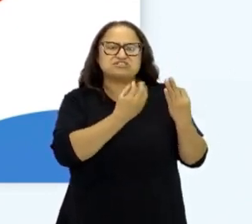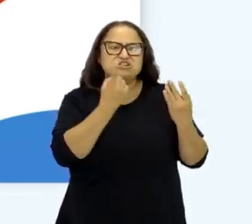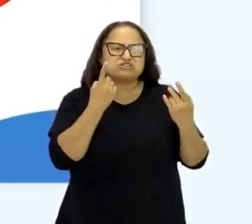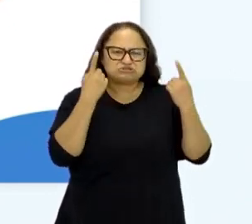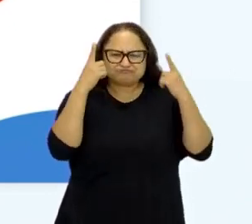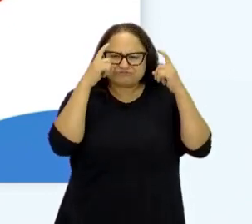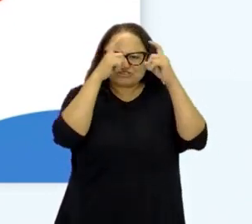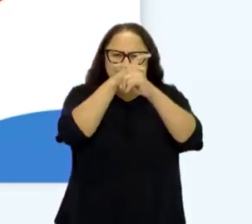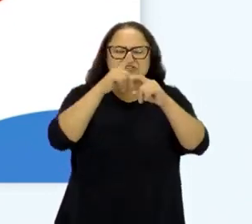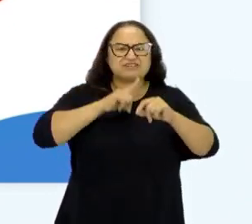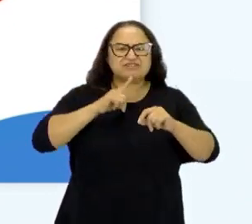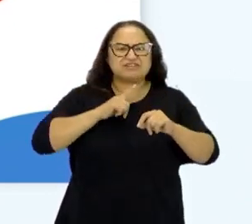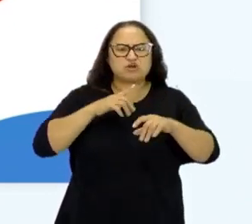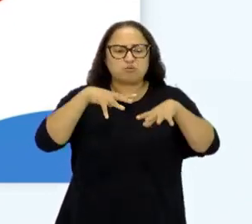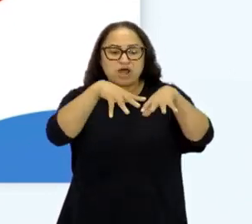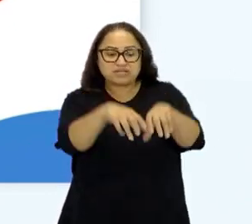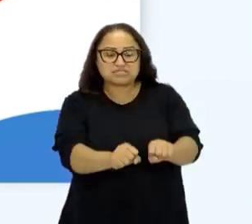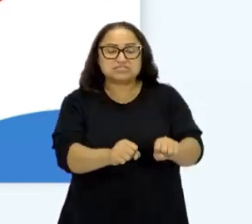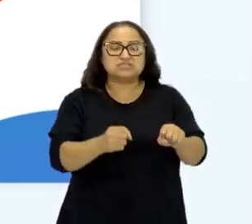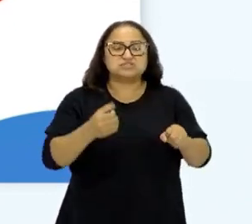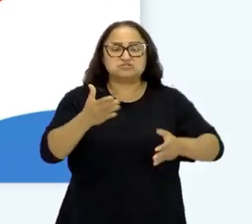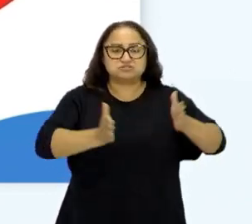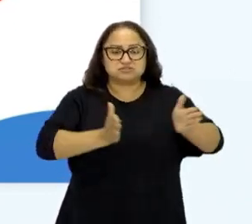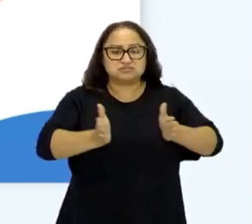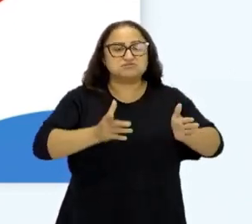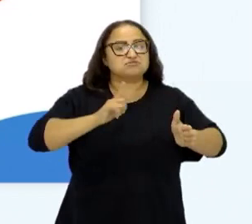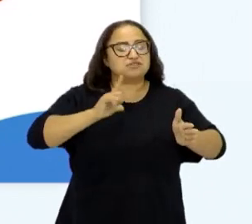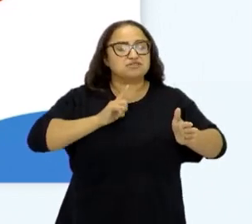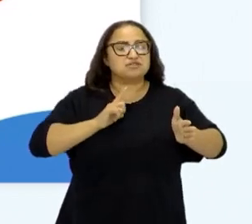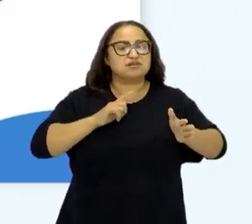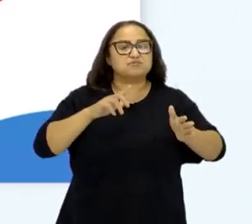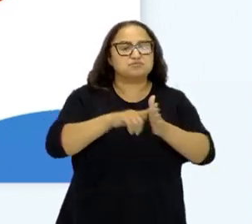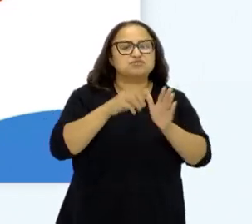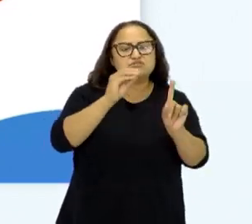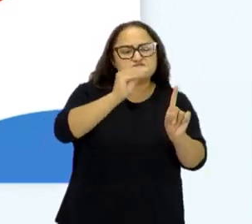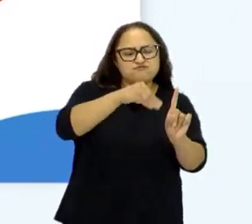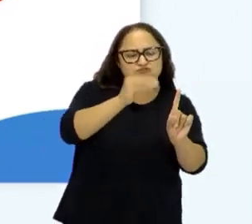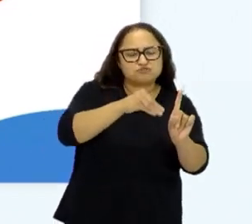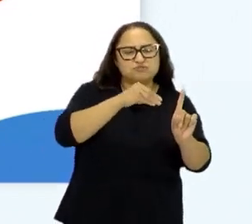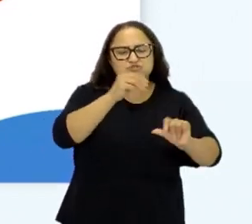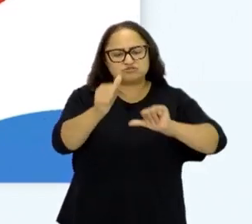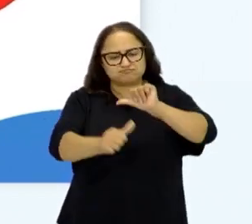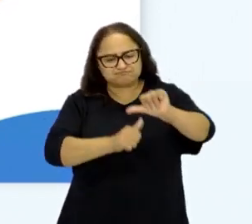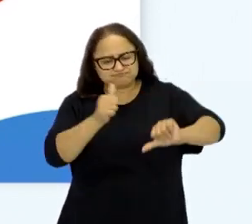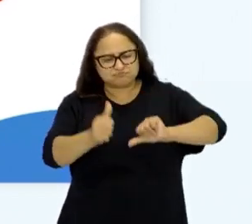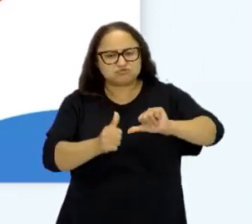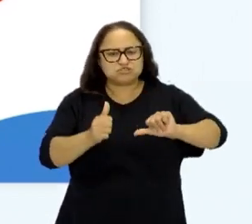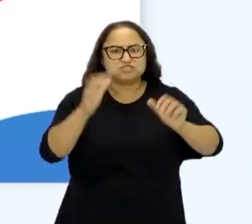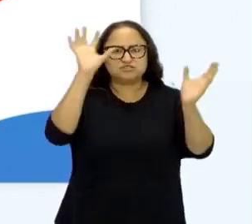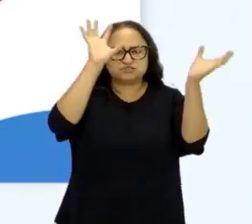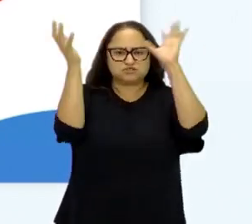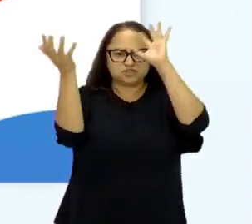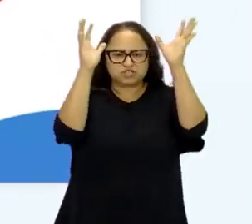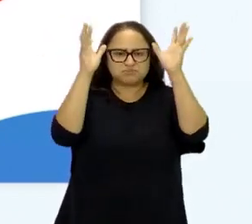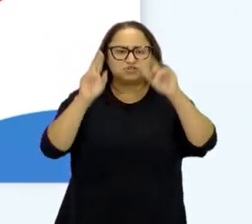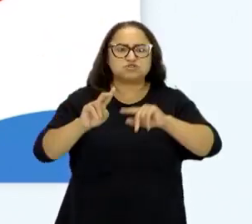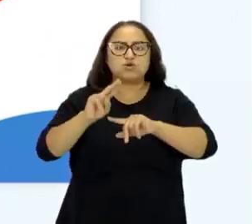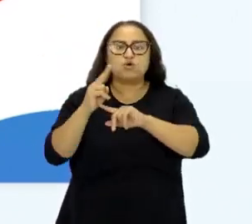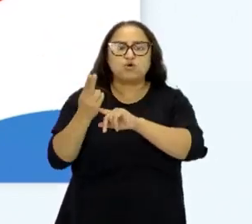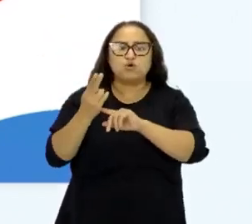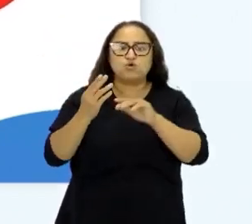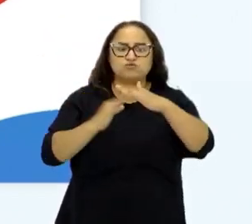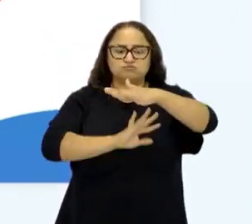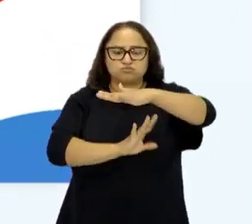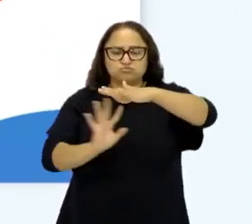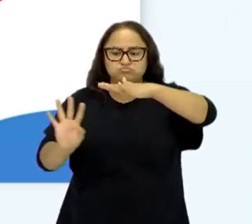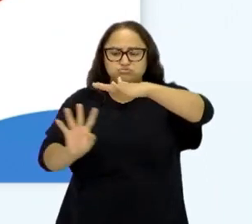posse dos seus territórios e a recursos naturais e produtivos, vulnerabilidade com as mudanças climáticas ou o alto índice de migração urbana